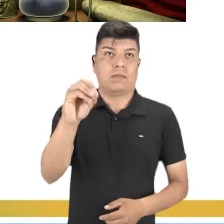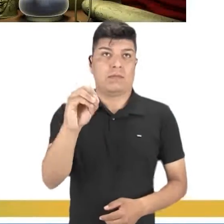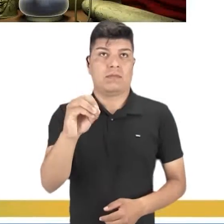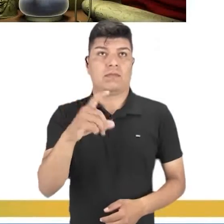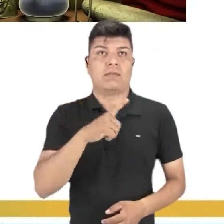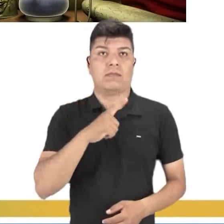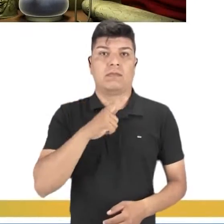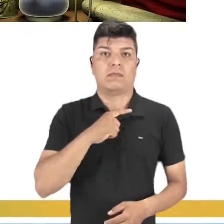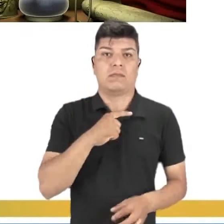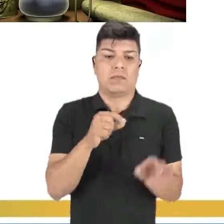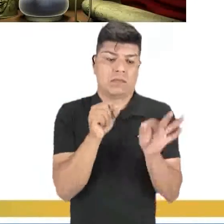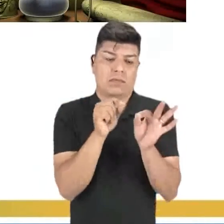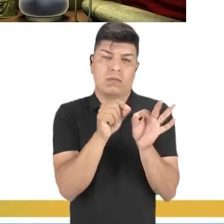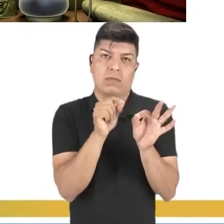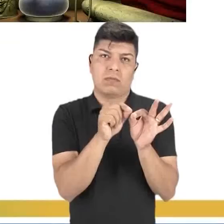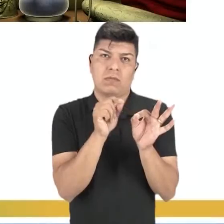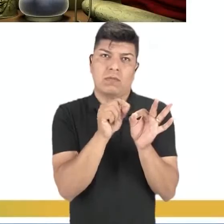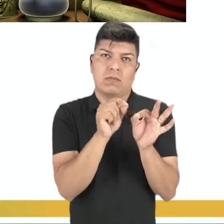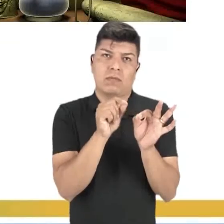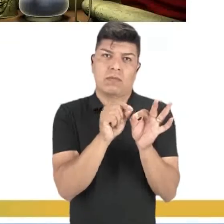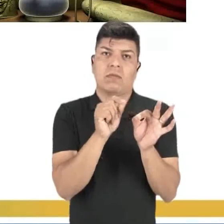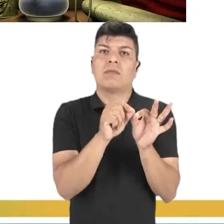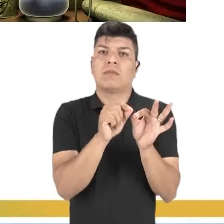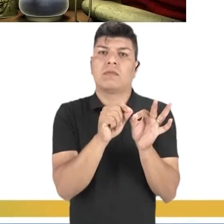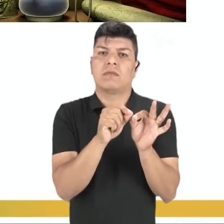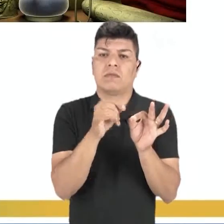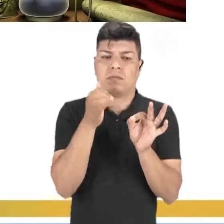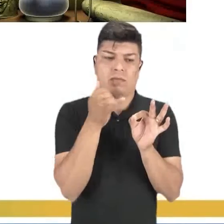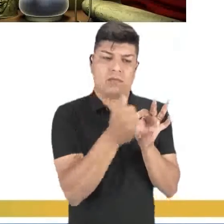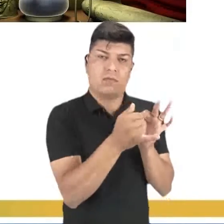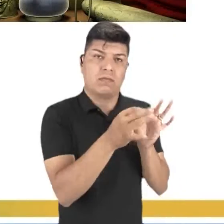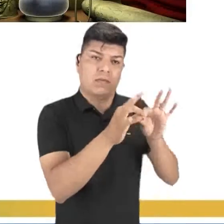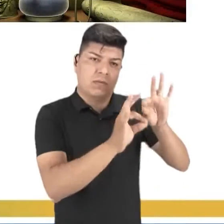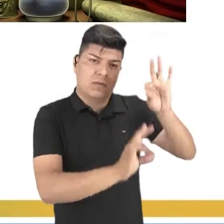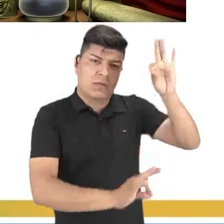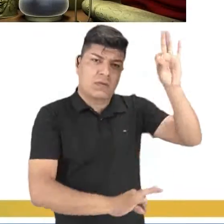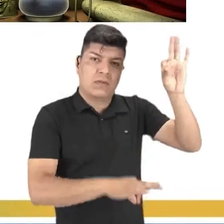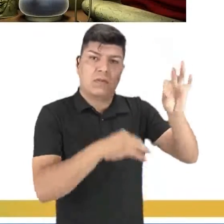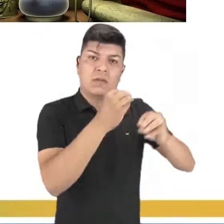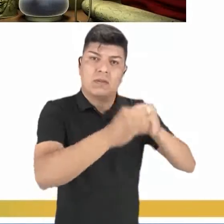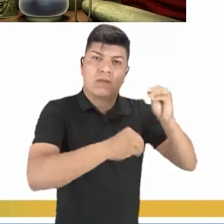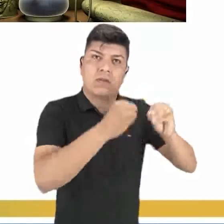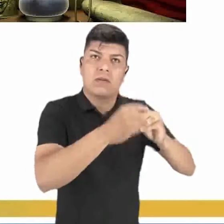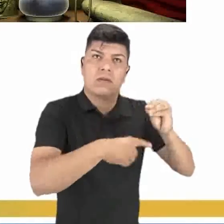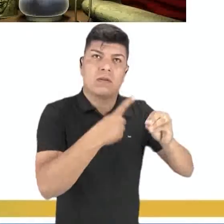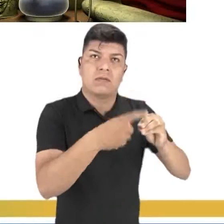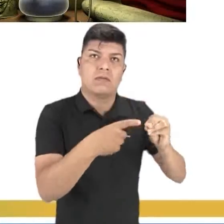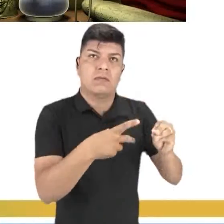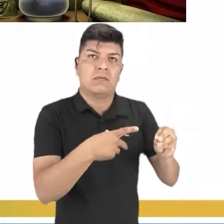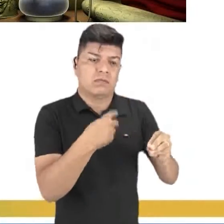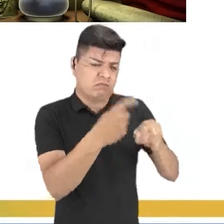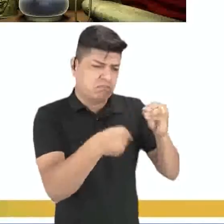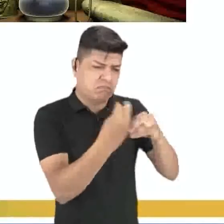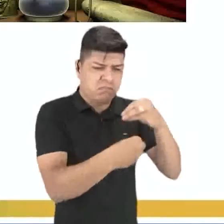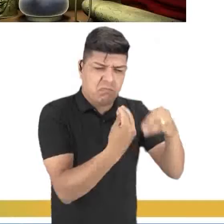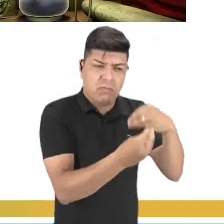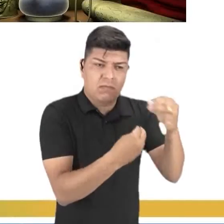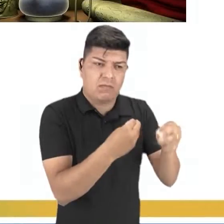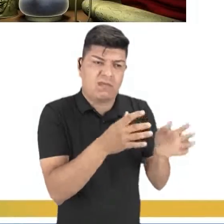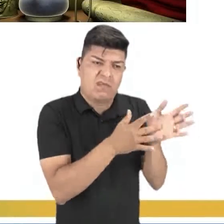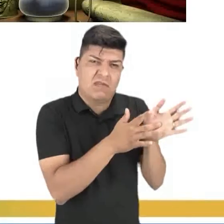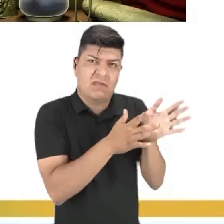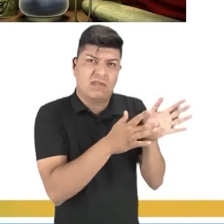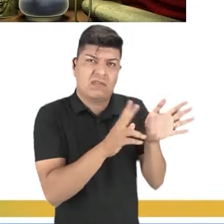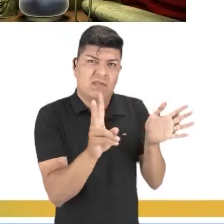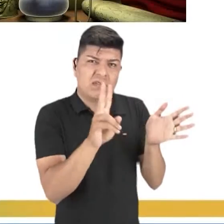agulha que disse ao novelo de linha: por que está você com esse ar toda cheia de si, toda enrolada para fingir que